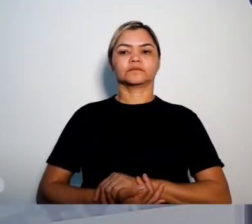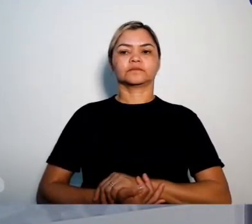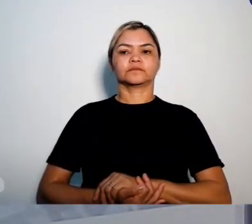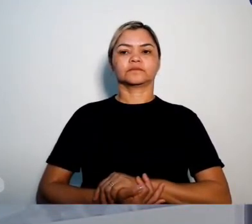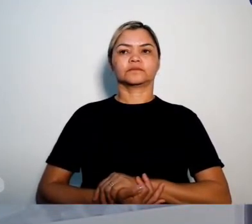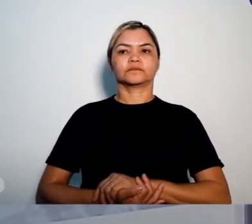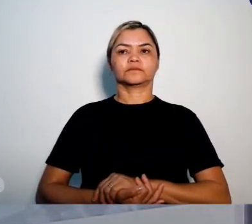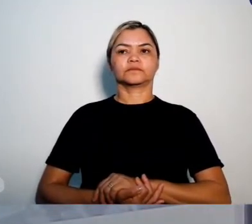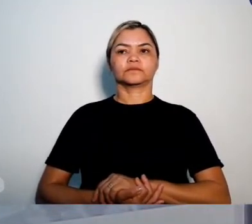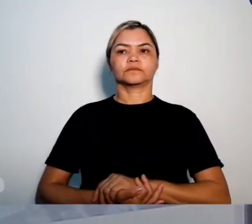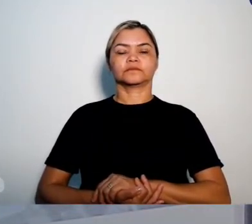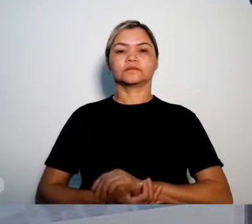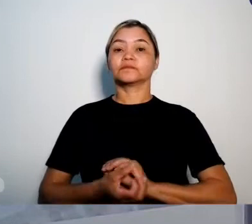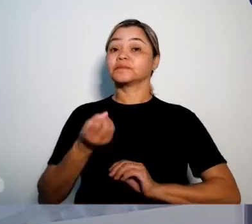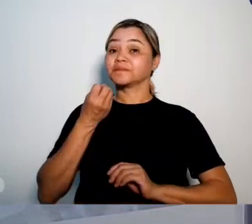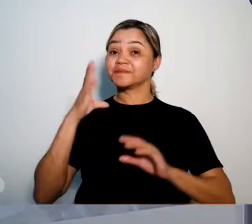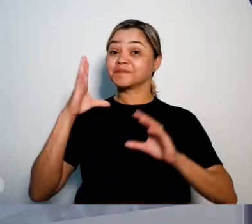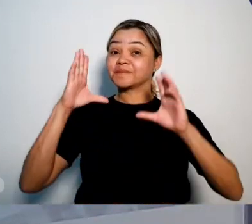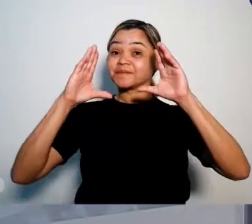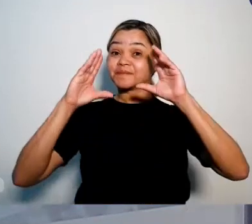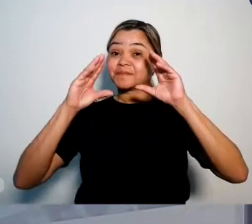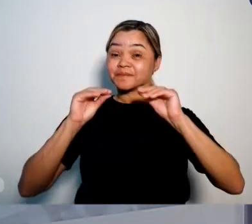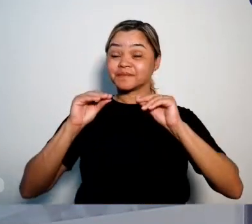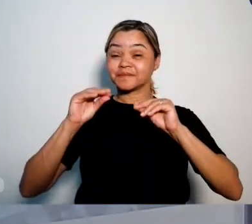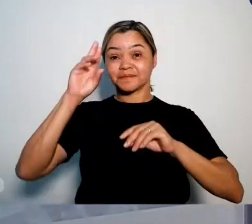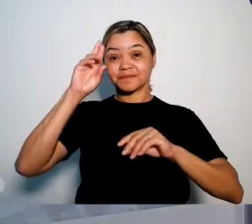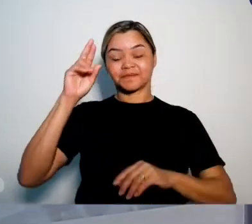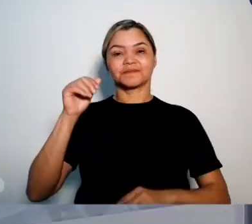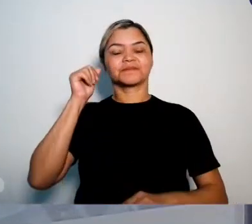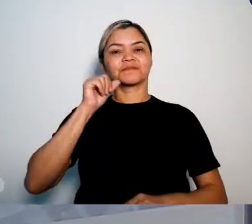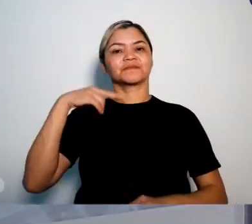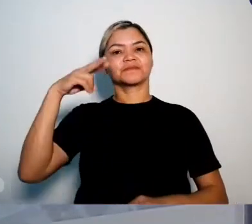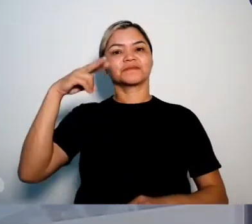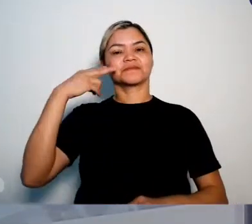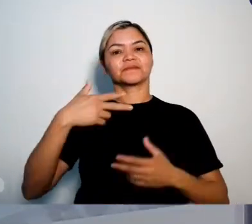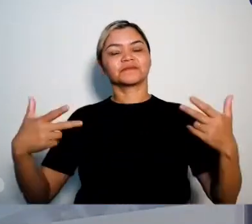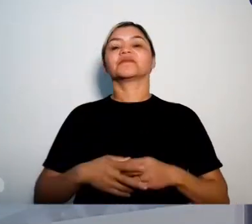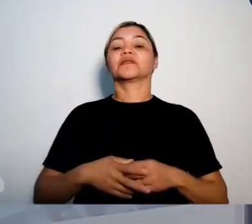Boa noite, senhores vereadores, vereadoras. Boa noite ao público presente.